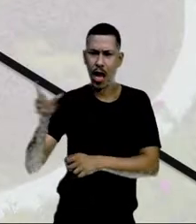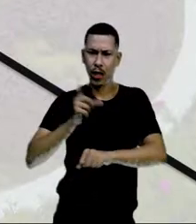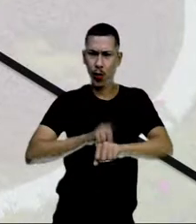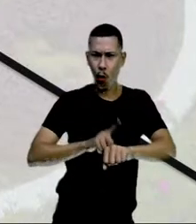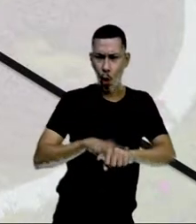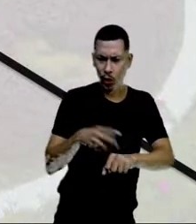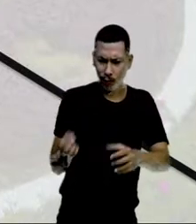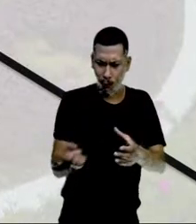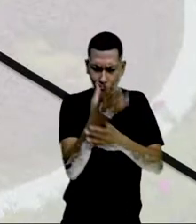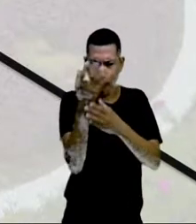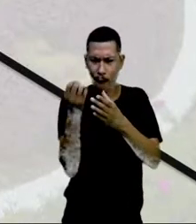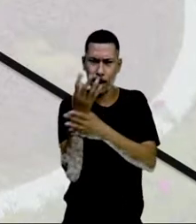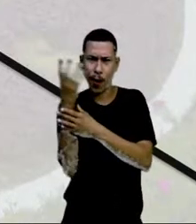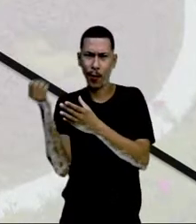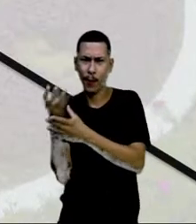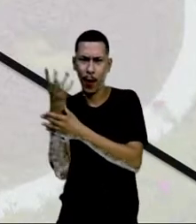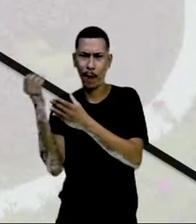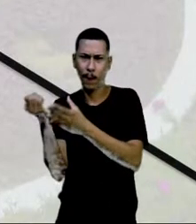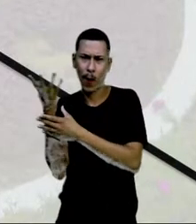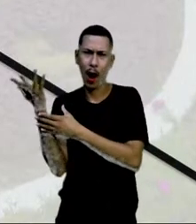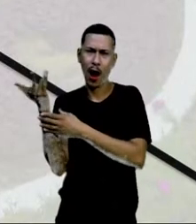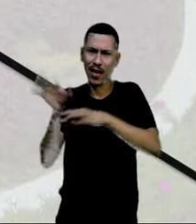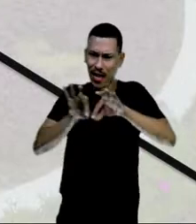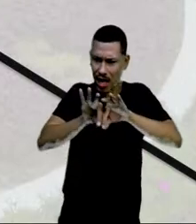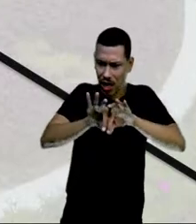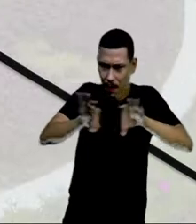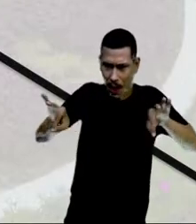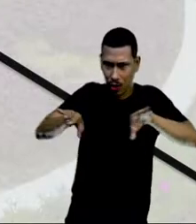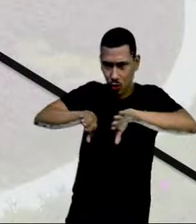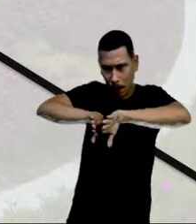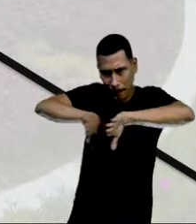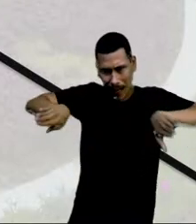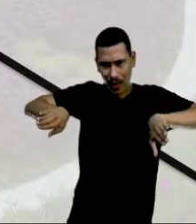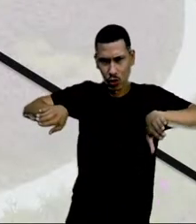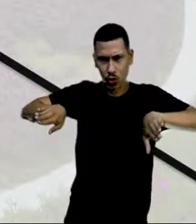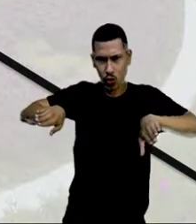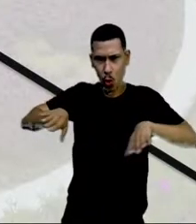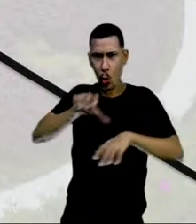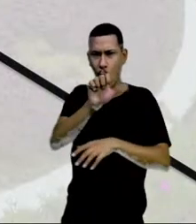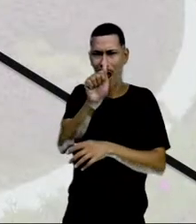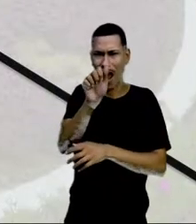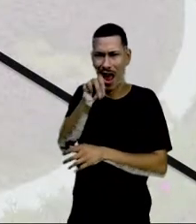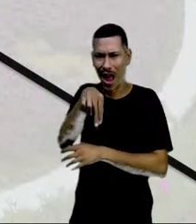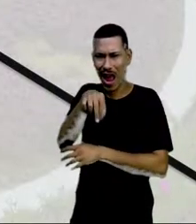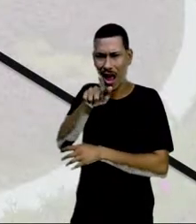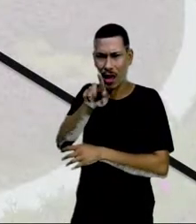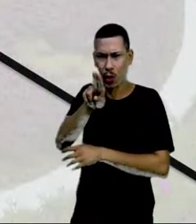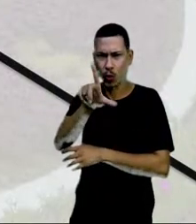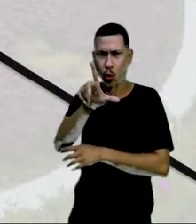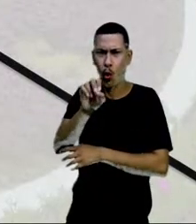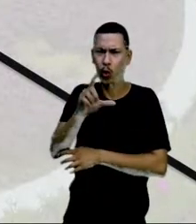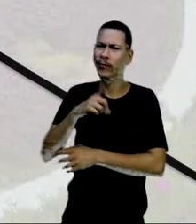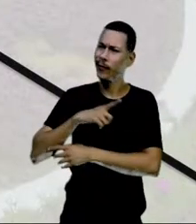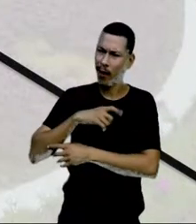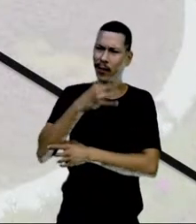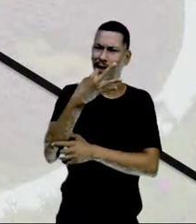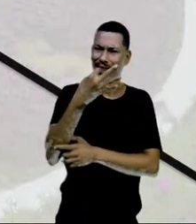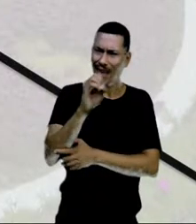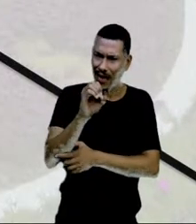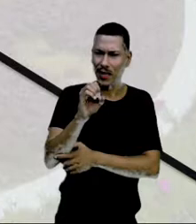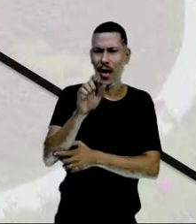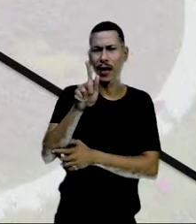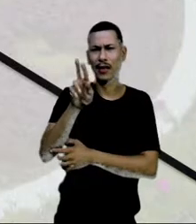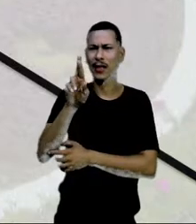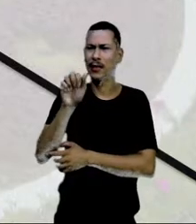vai surgir aqui, ele tem um espaço, tem um ângulo equivalente a 30 graus.